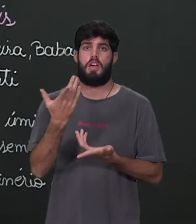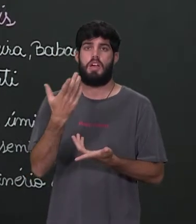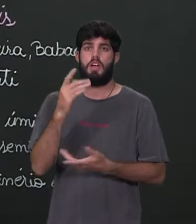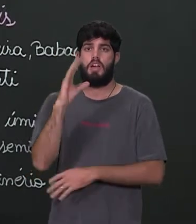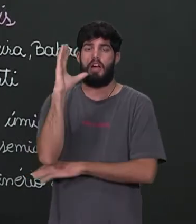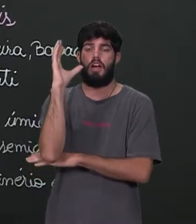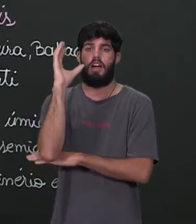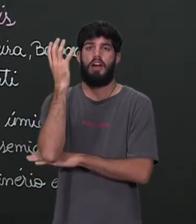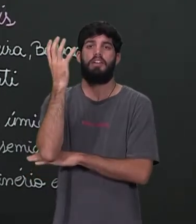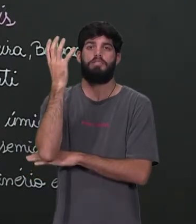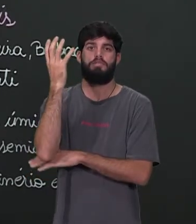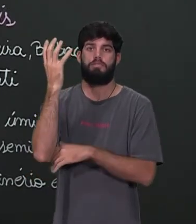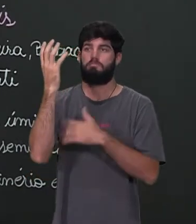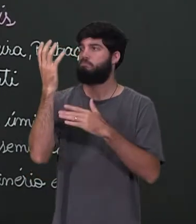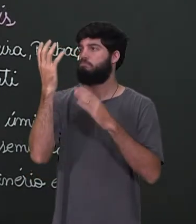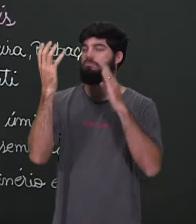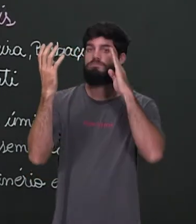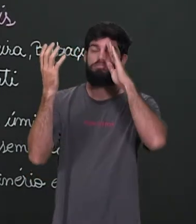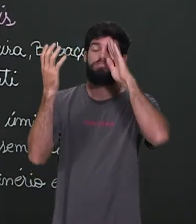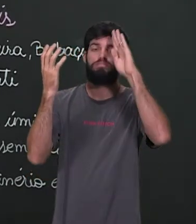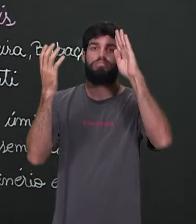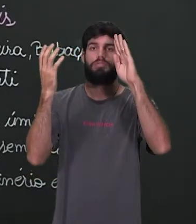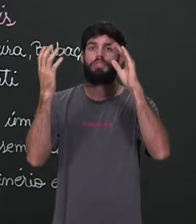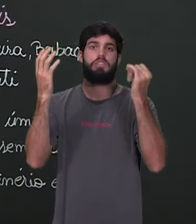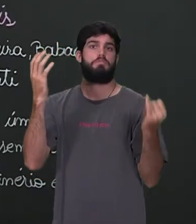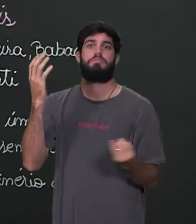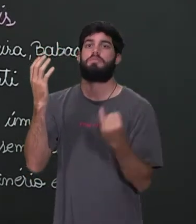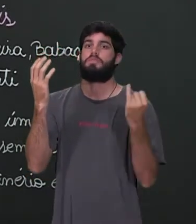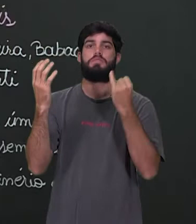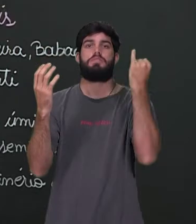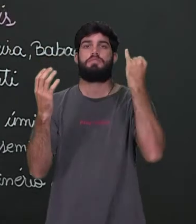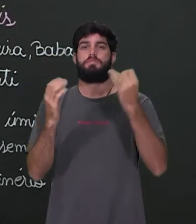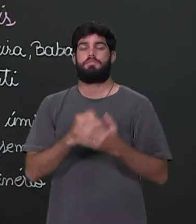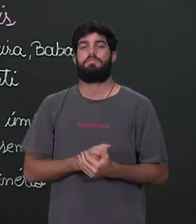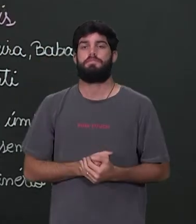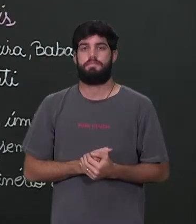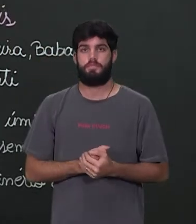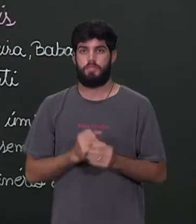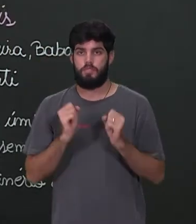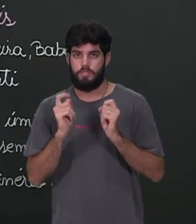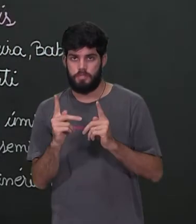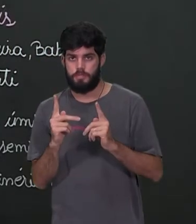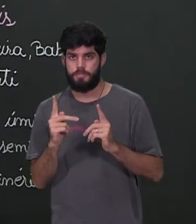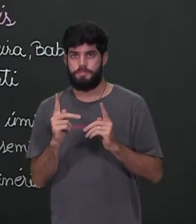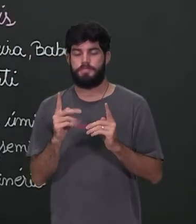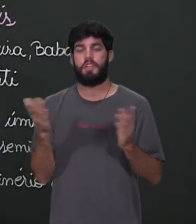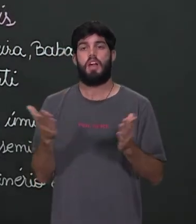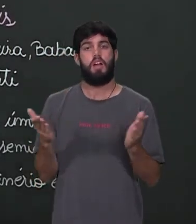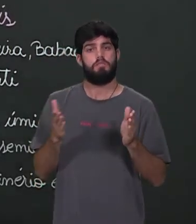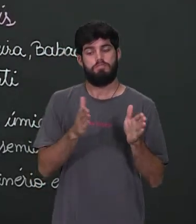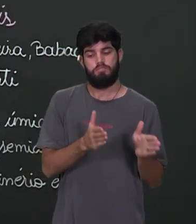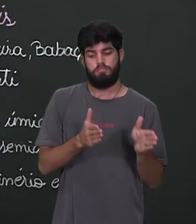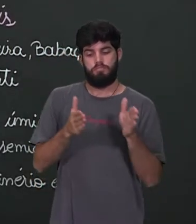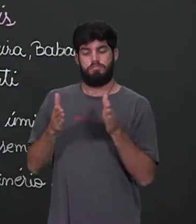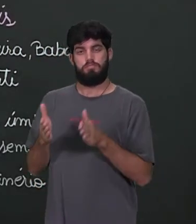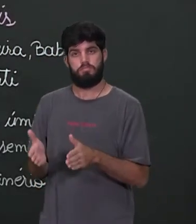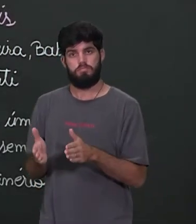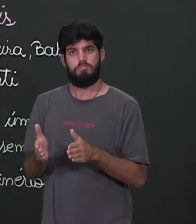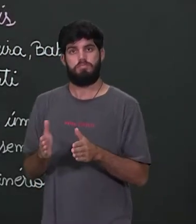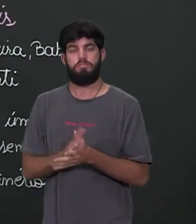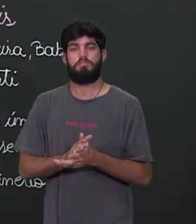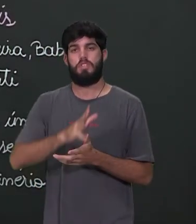aí chave, bem conhecida da nossa super Mata Atlântica. Tranquilo? Vamos então para a